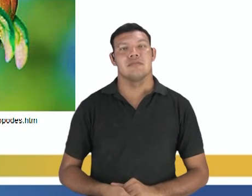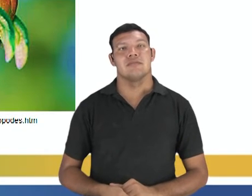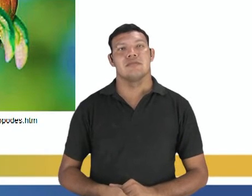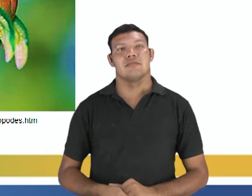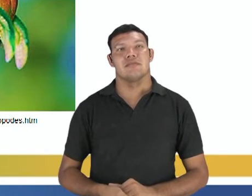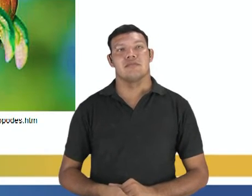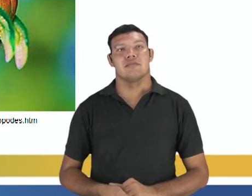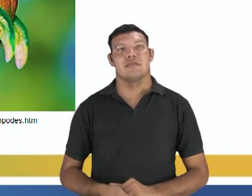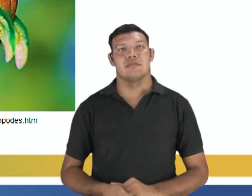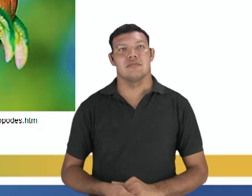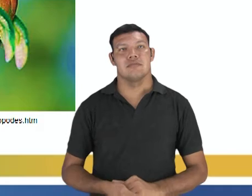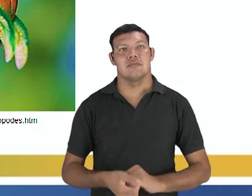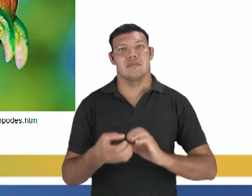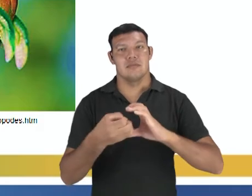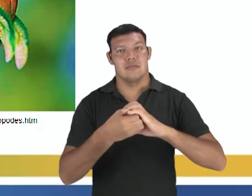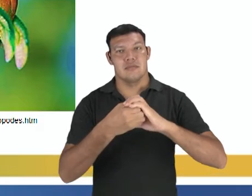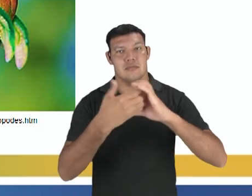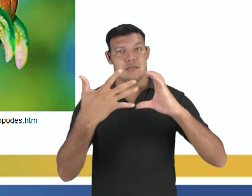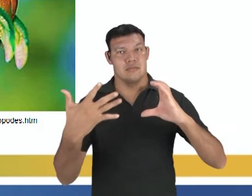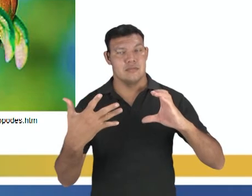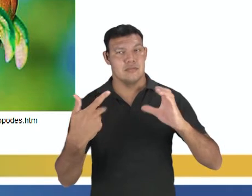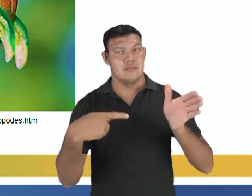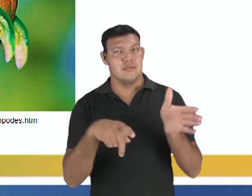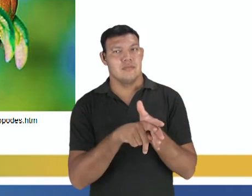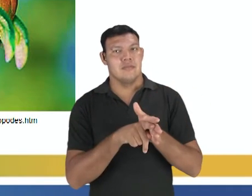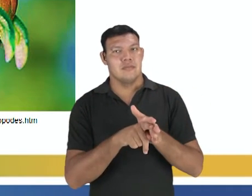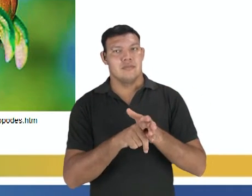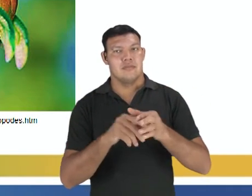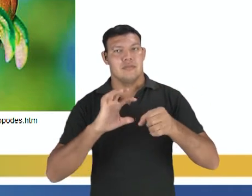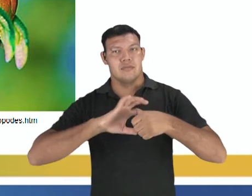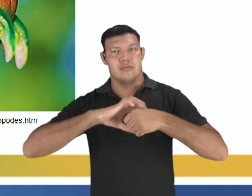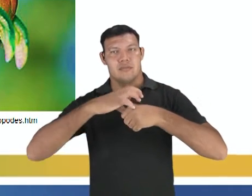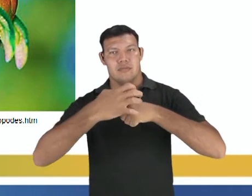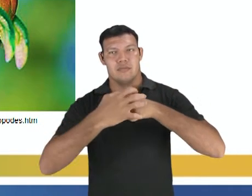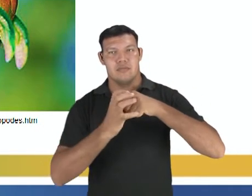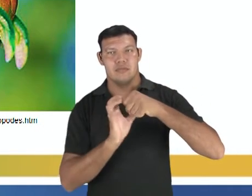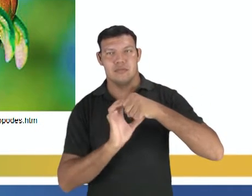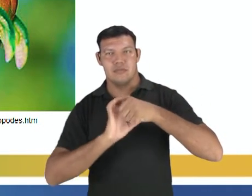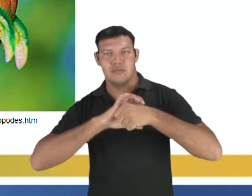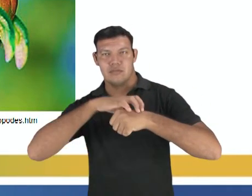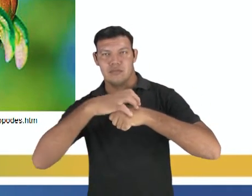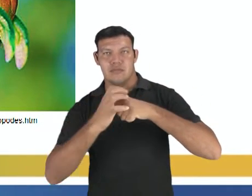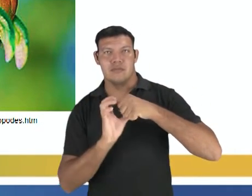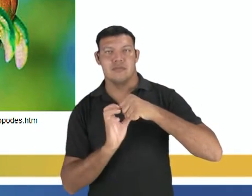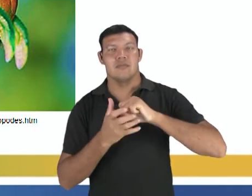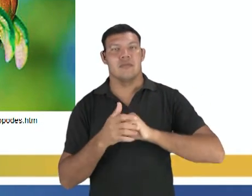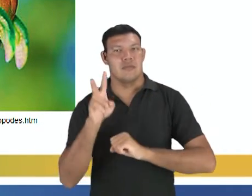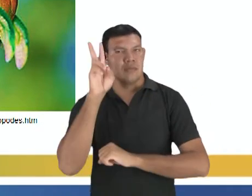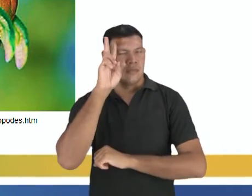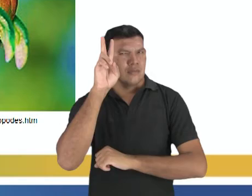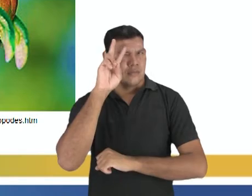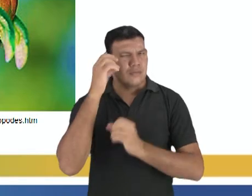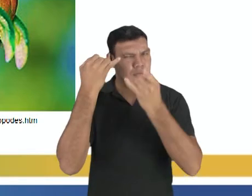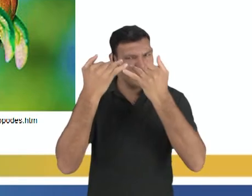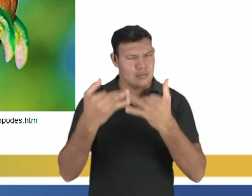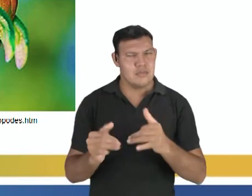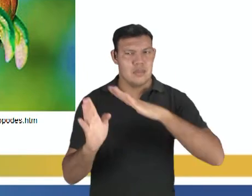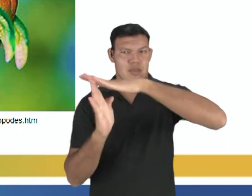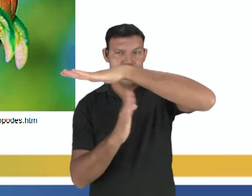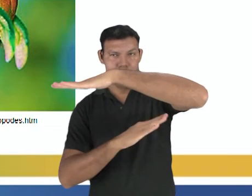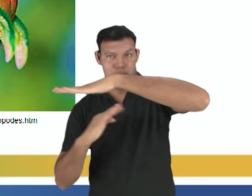conjugação. E aí, em relação aos fungos, o que a gente pode trazer sobre os fungos? Lembra que a gente está conversando sobre